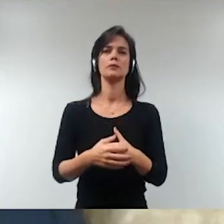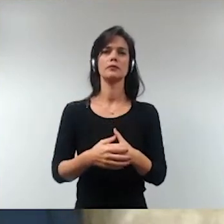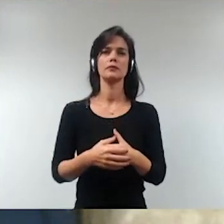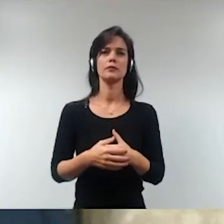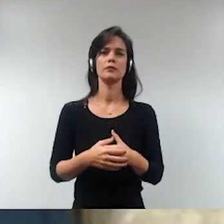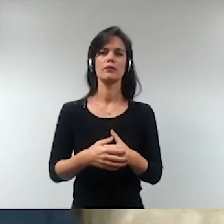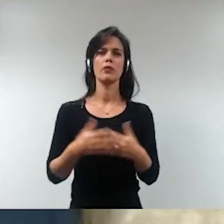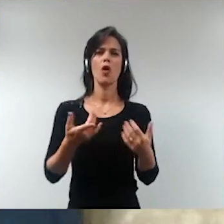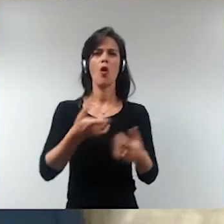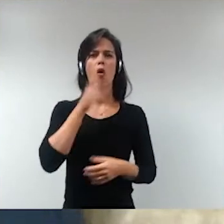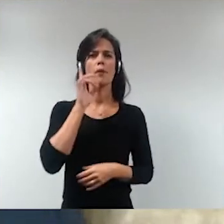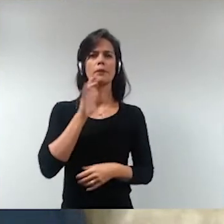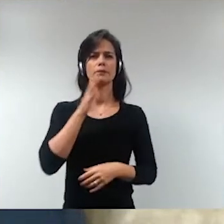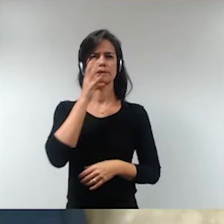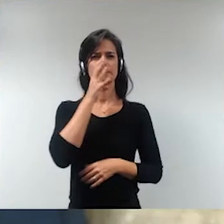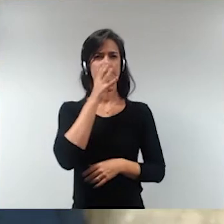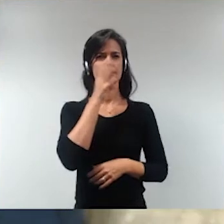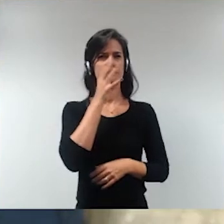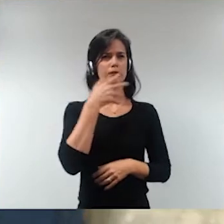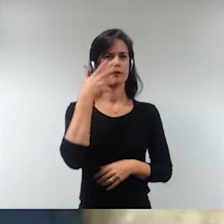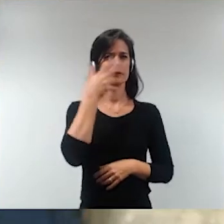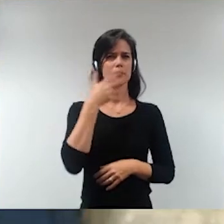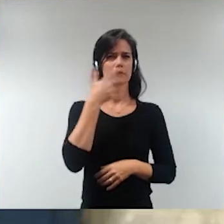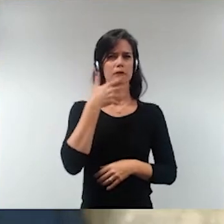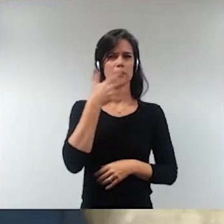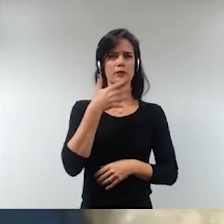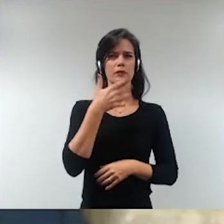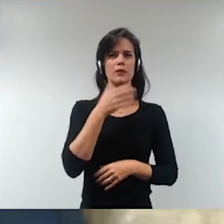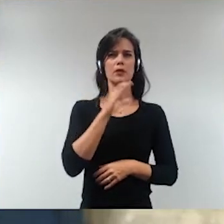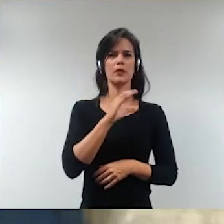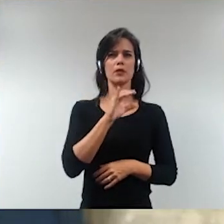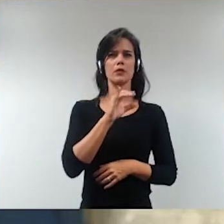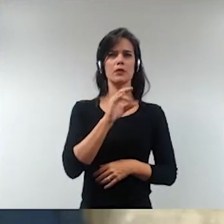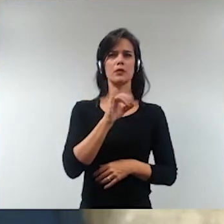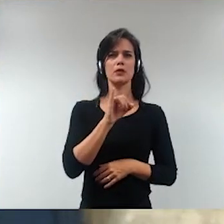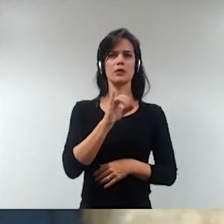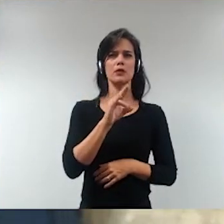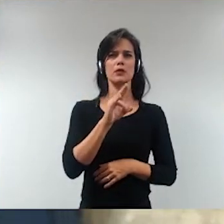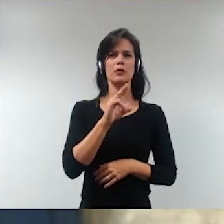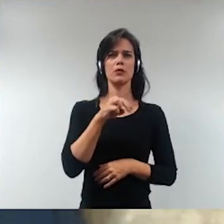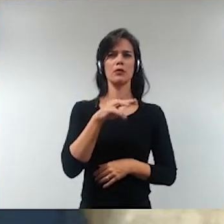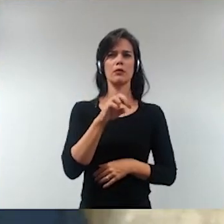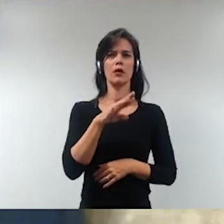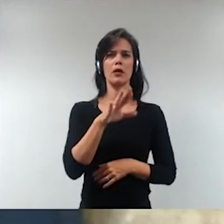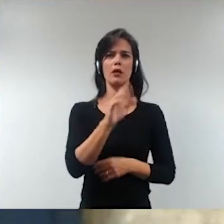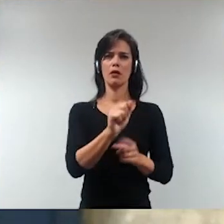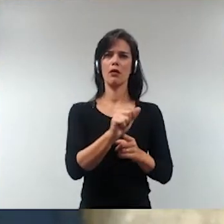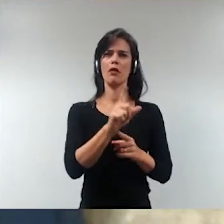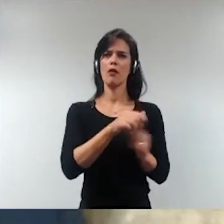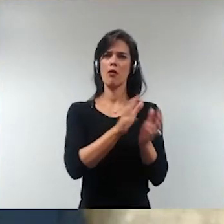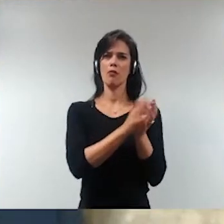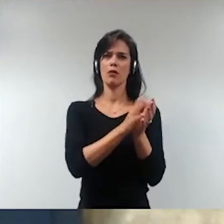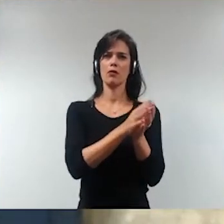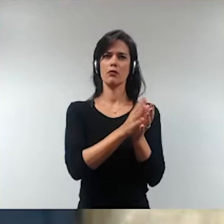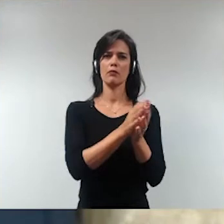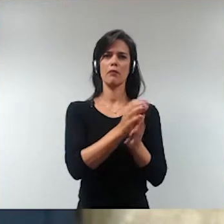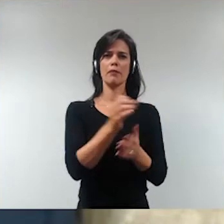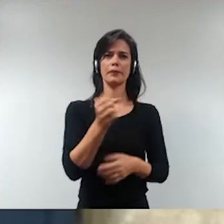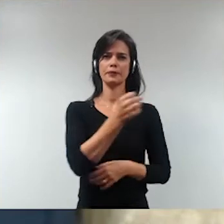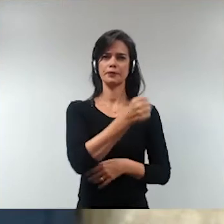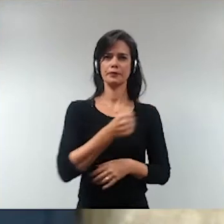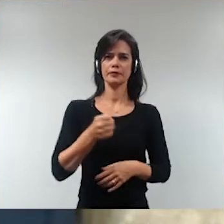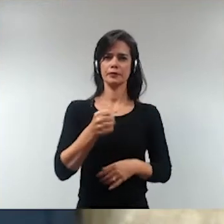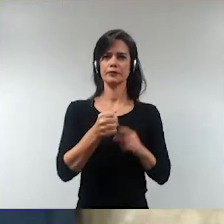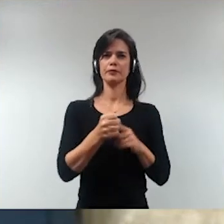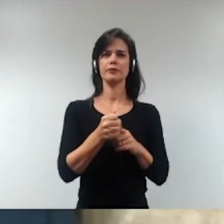Meira. Silvio Meira, que é um dos muitos paraibanos que Pernambuco termina trazendo aqui para Pernambuco e terminando